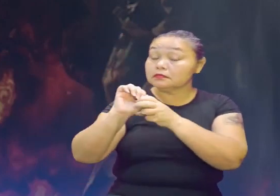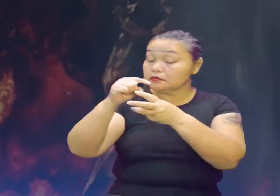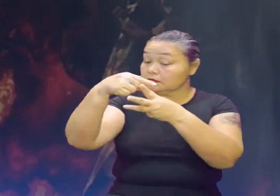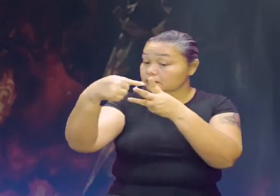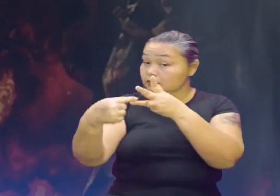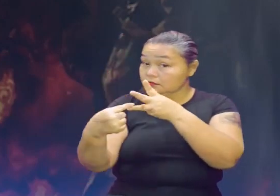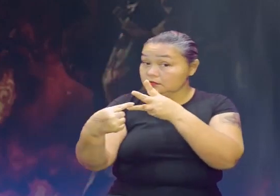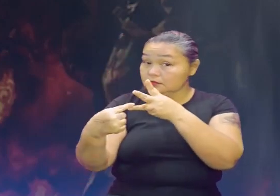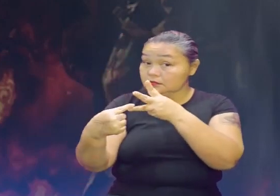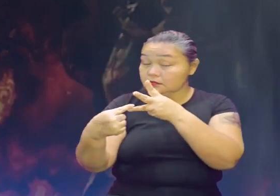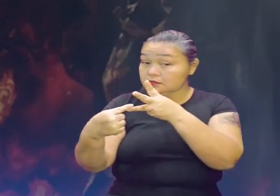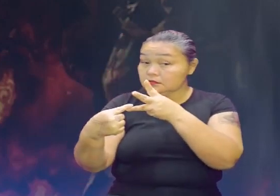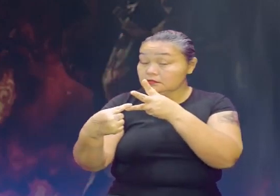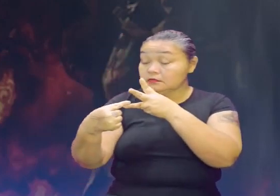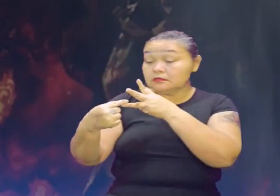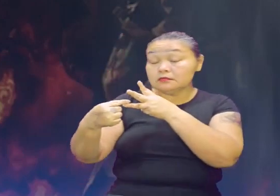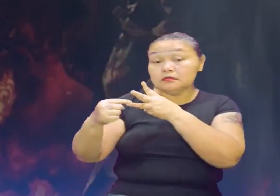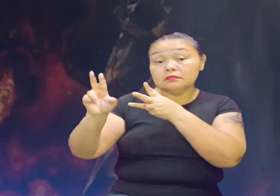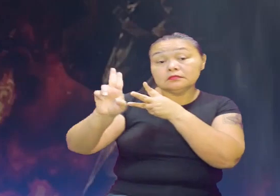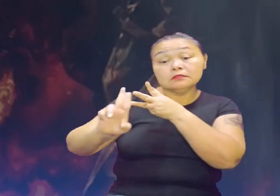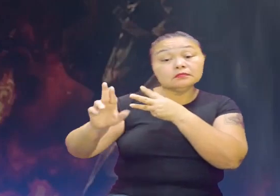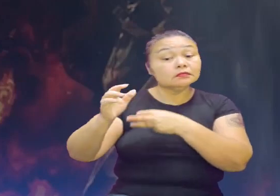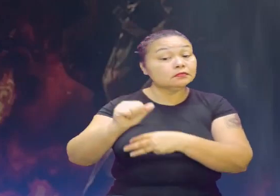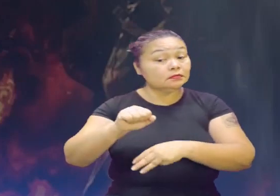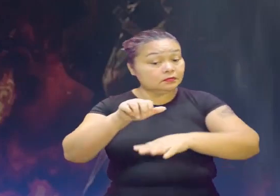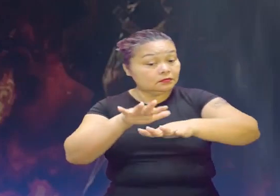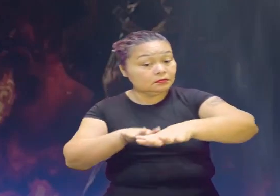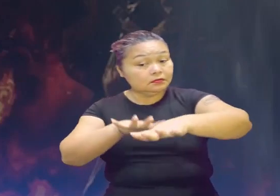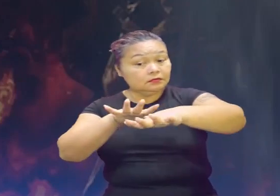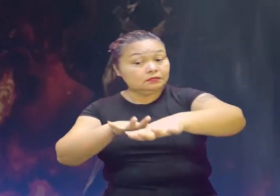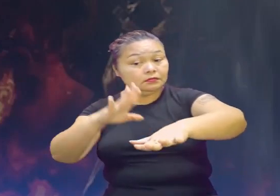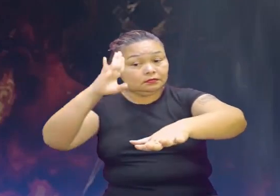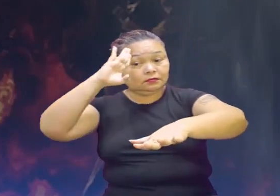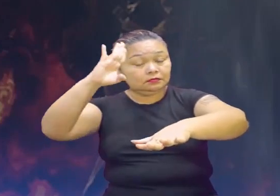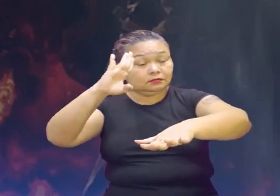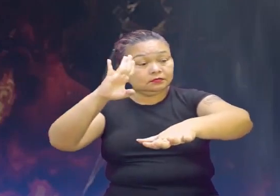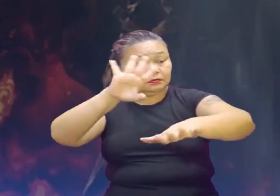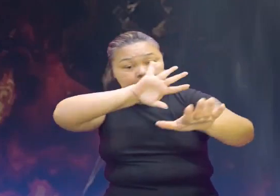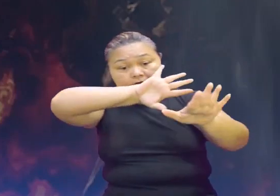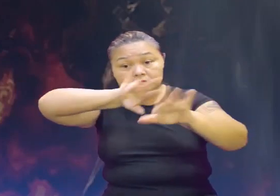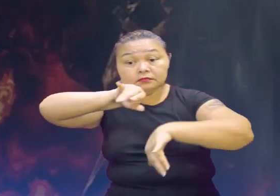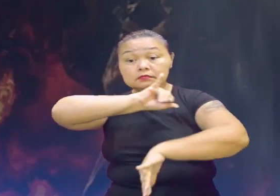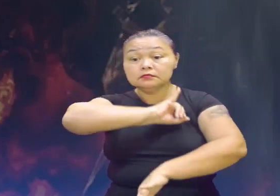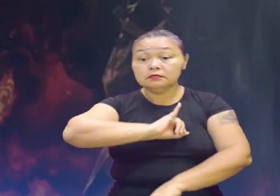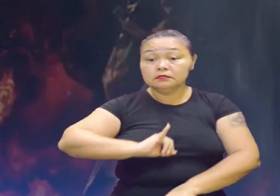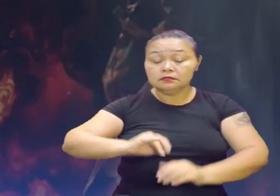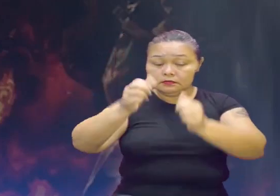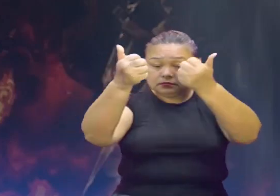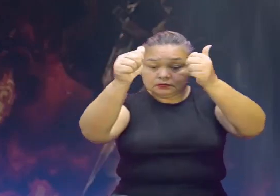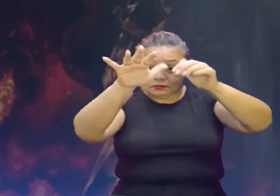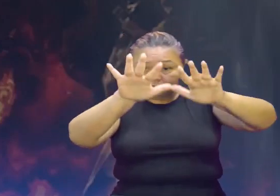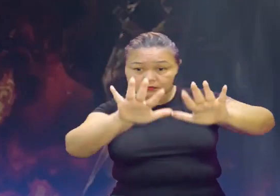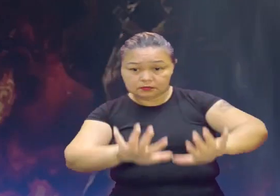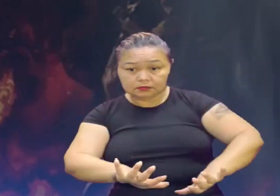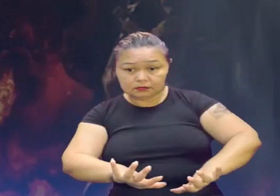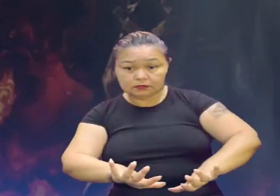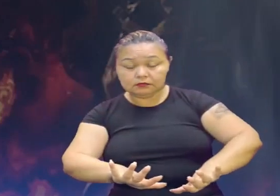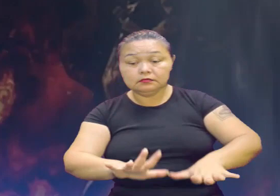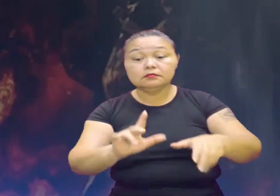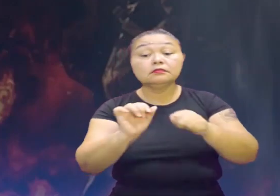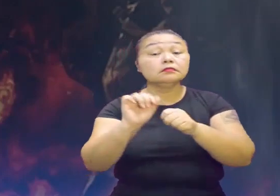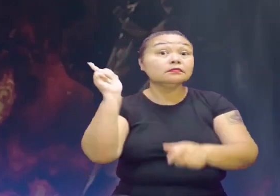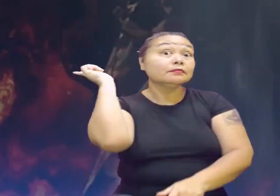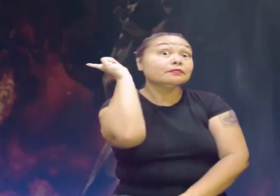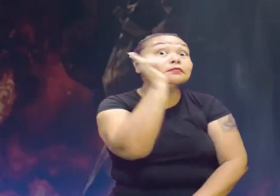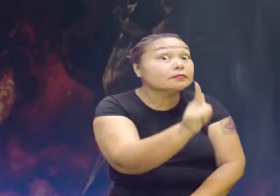classes, usando o exército para derrubar o império. Ok.